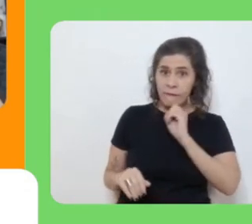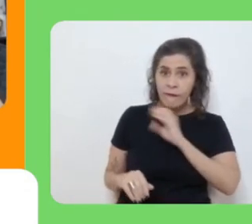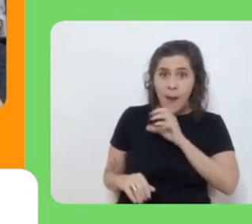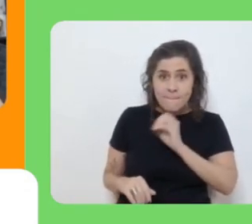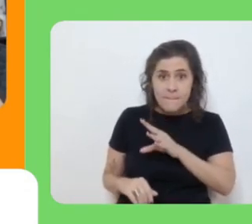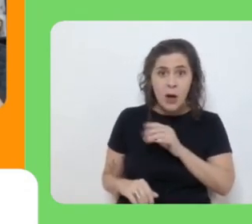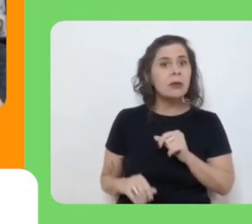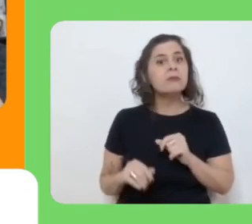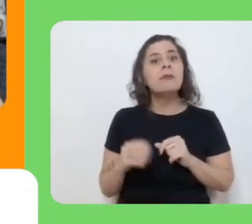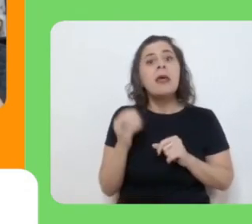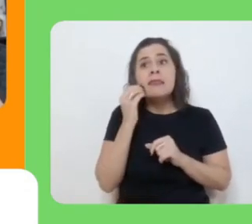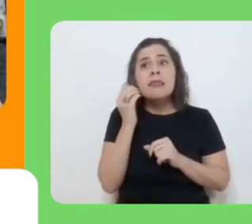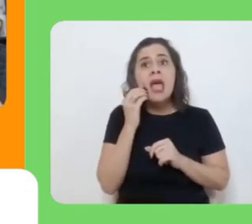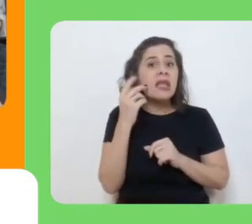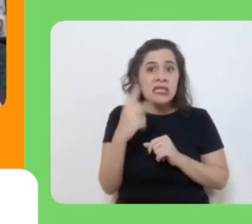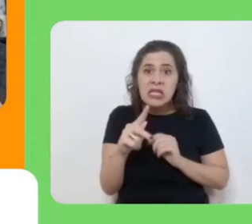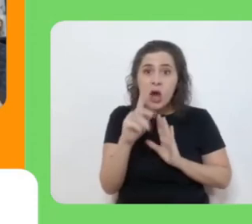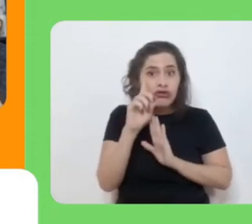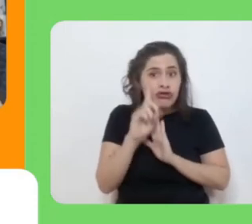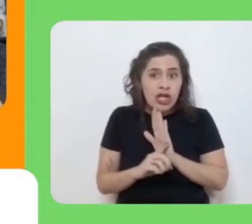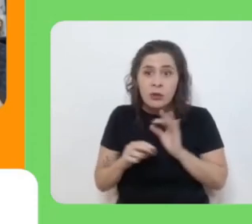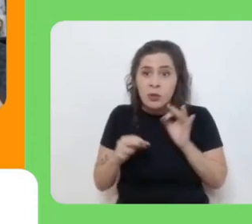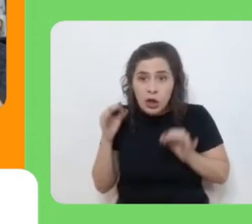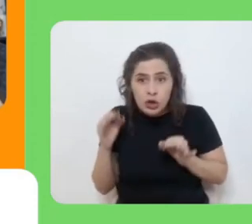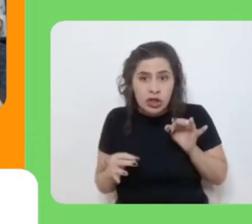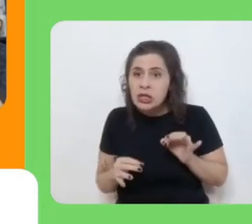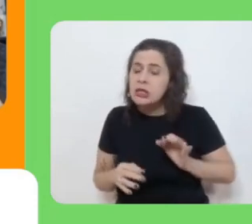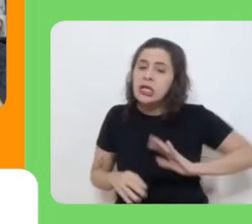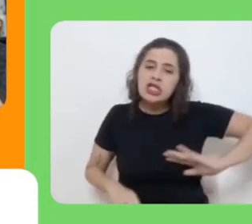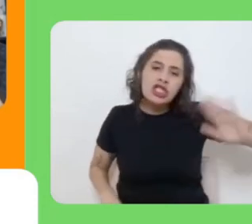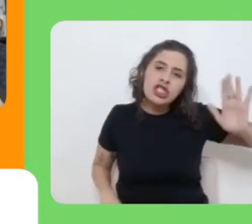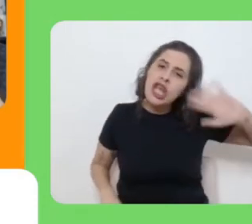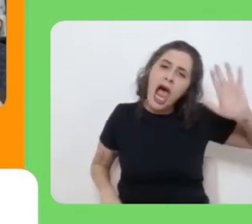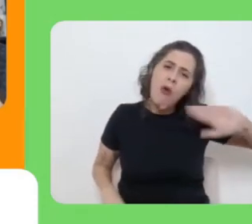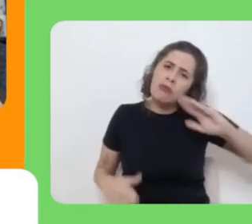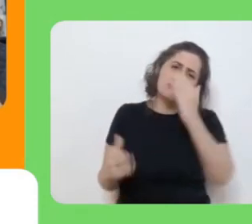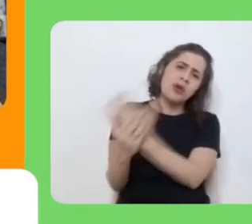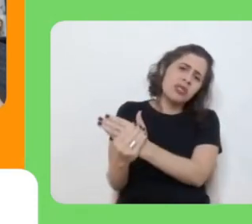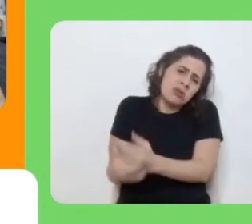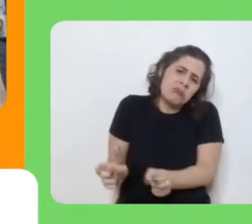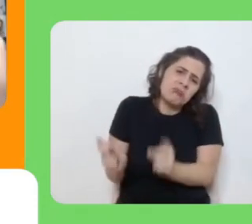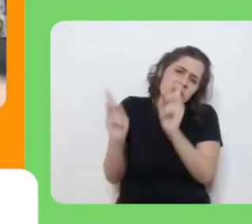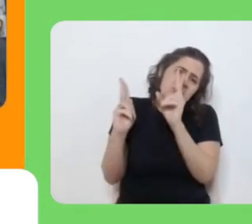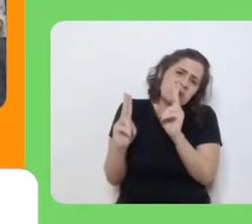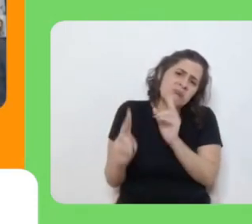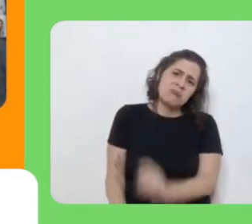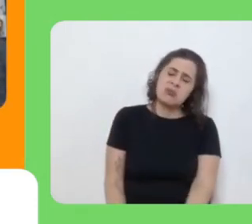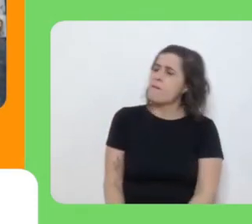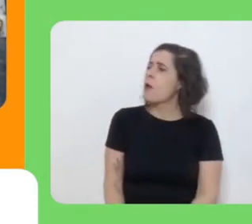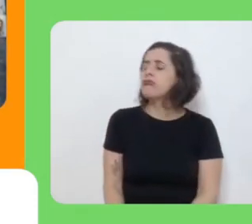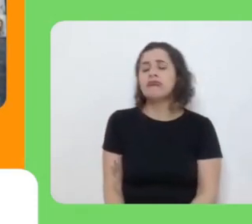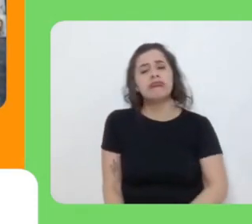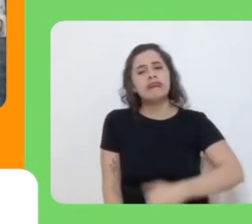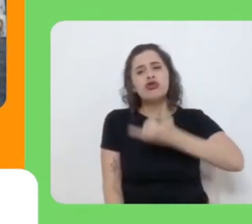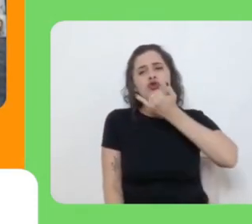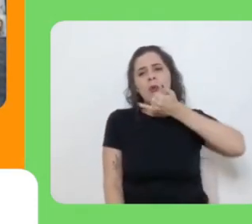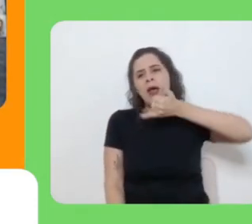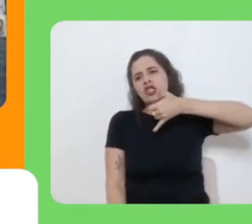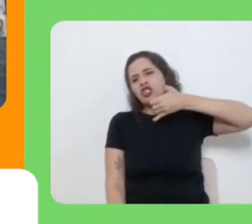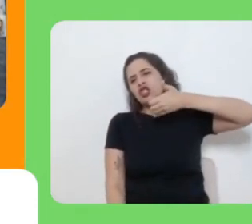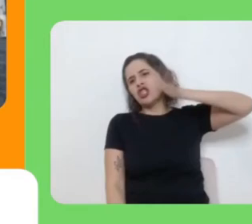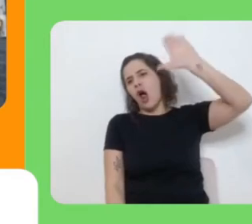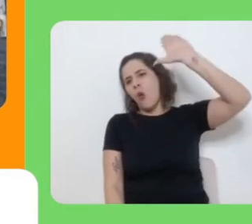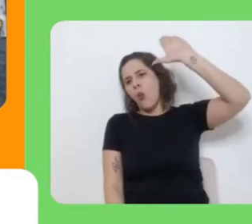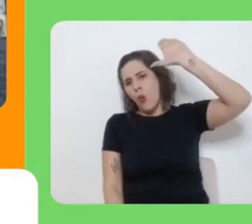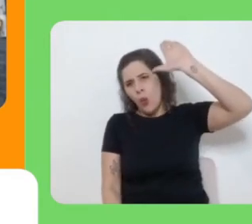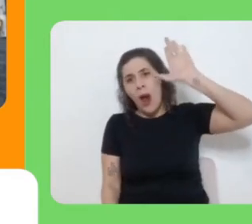direitos de vocês na justiça, tchau. Ele simplesmente foi embora, não é que ele demitiu, ele simplesmente foi embora, abandonou.